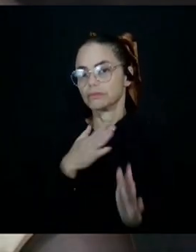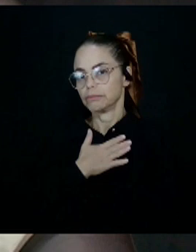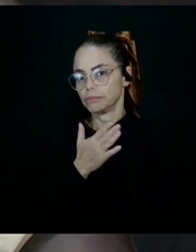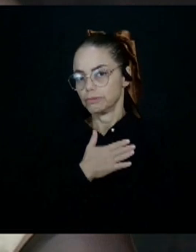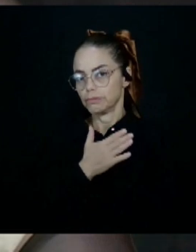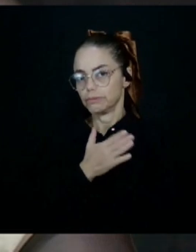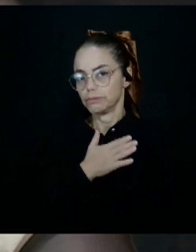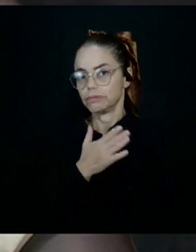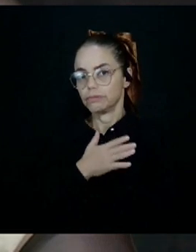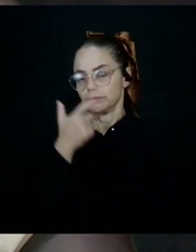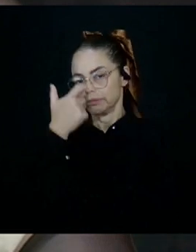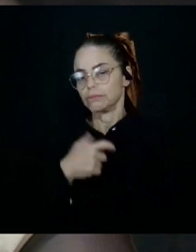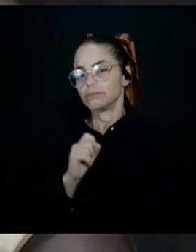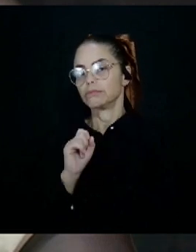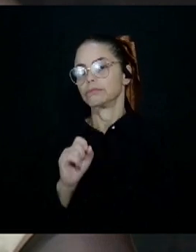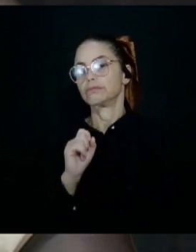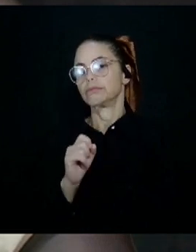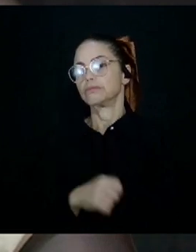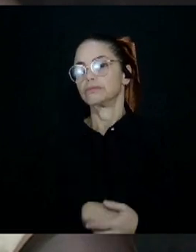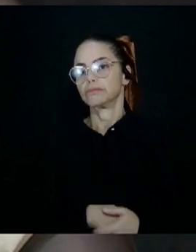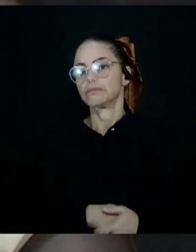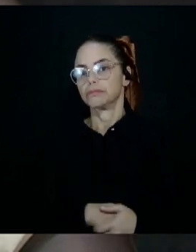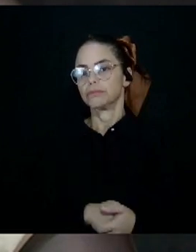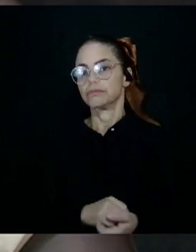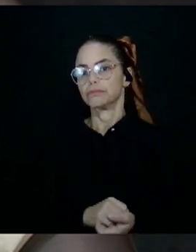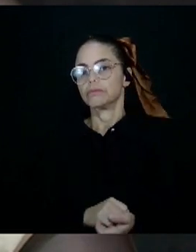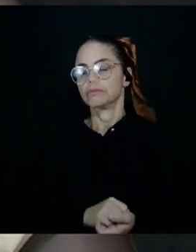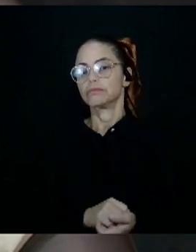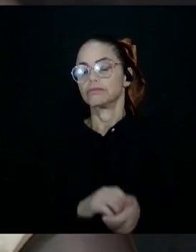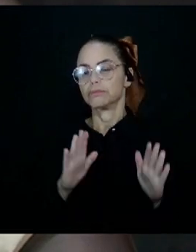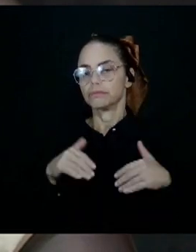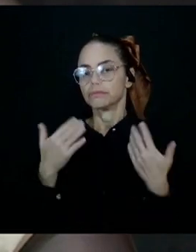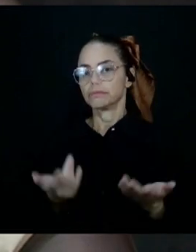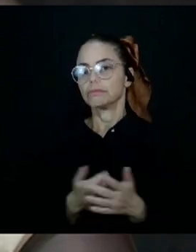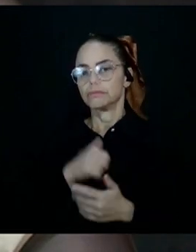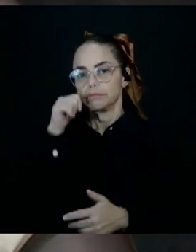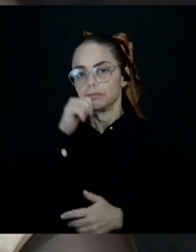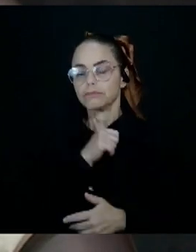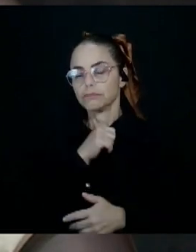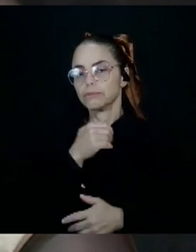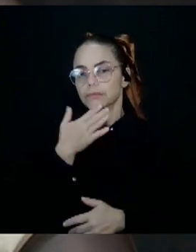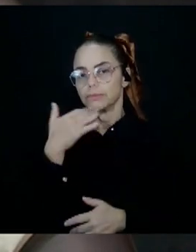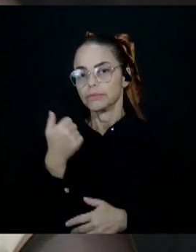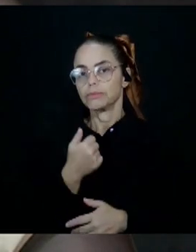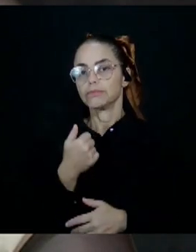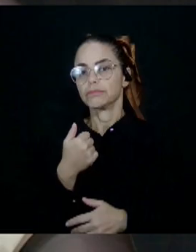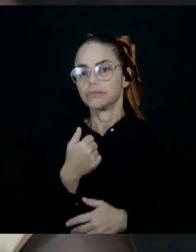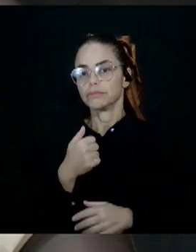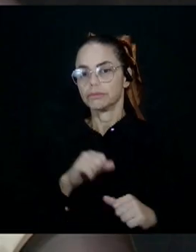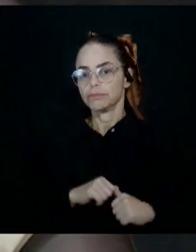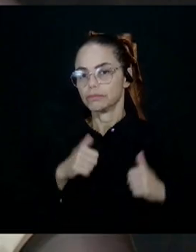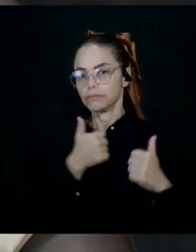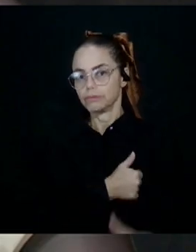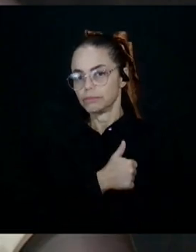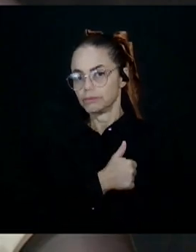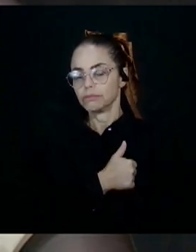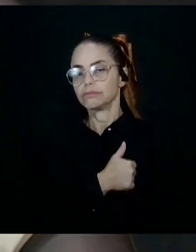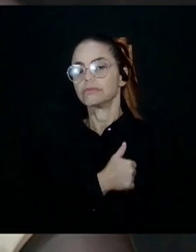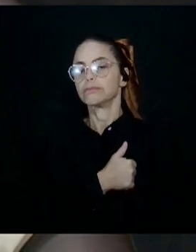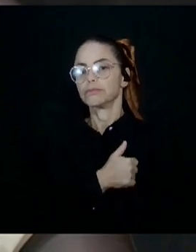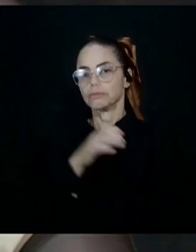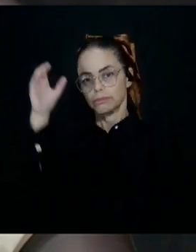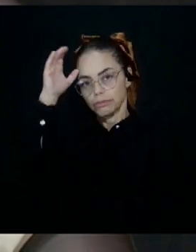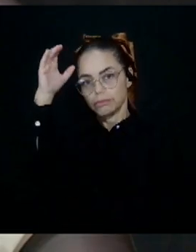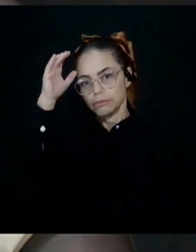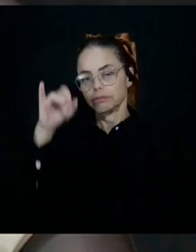sou? Sim. E aí, quando essa mulher recupera essa autoestima e tem mais consciência sobre a identidade dela, sobre quem